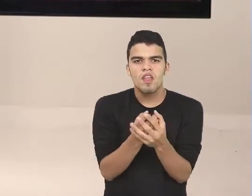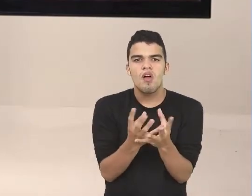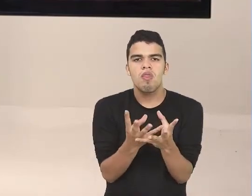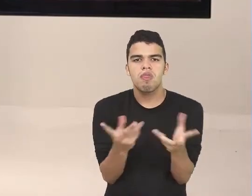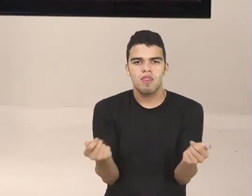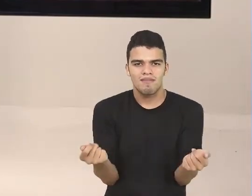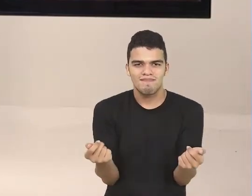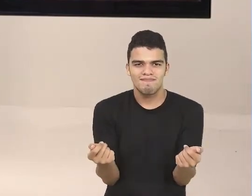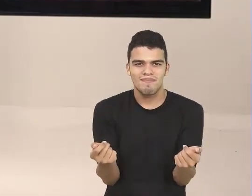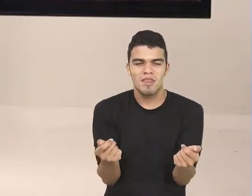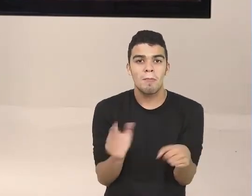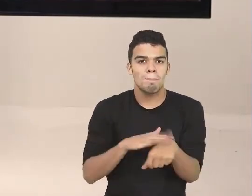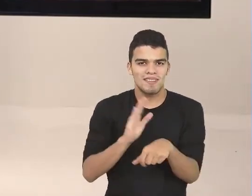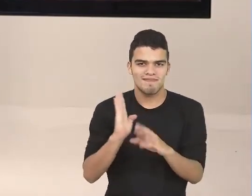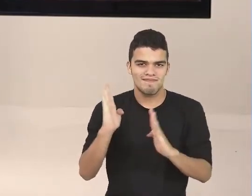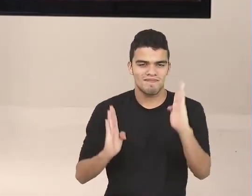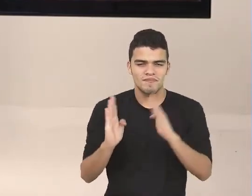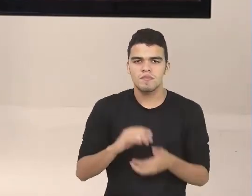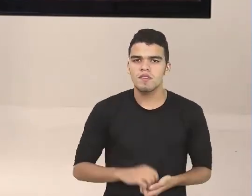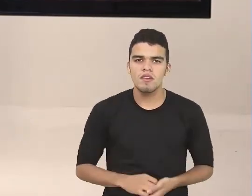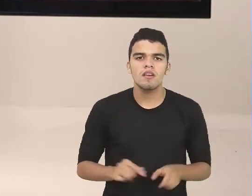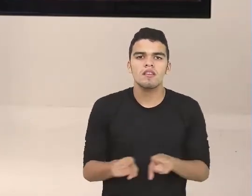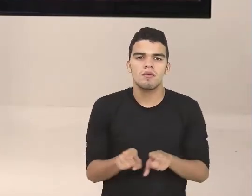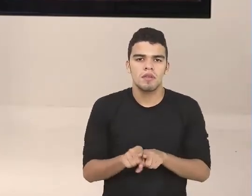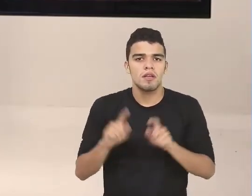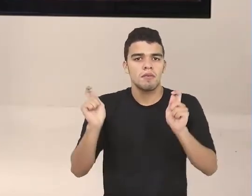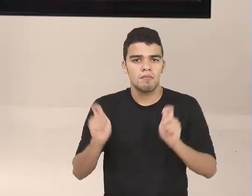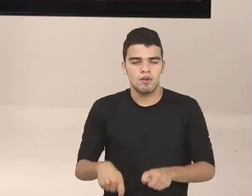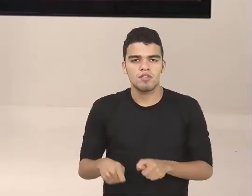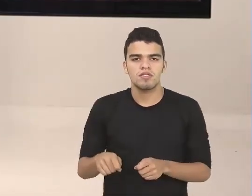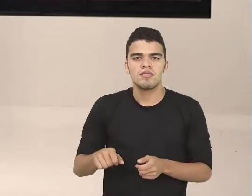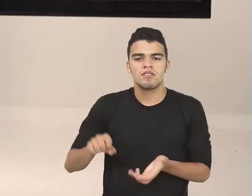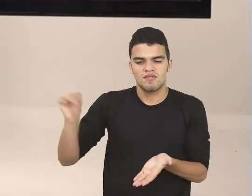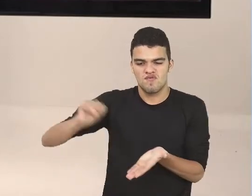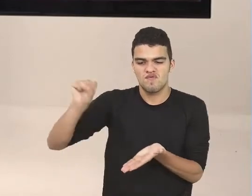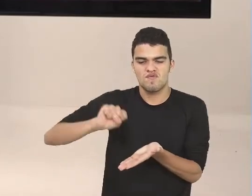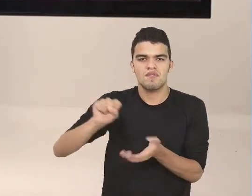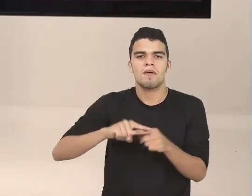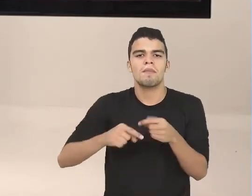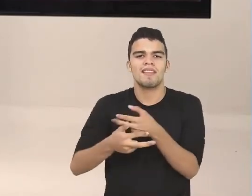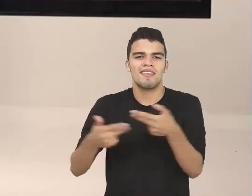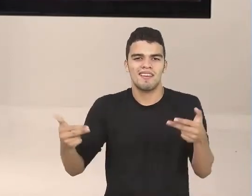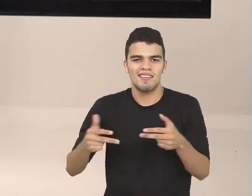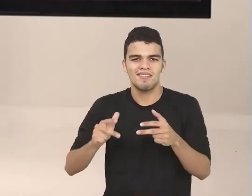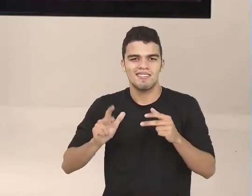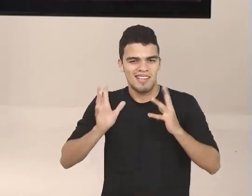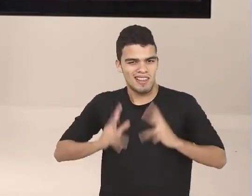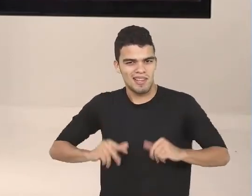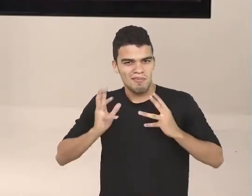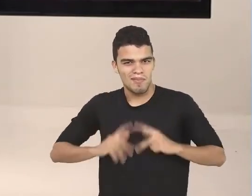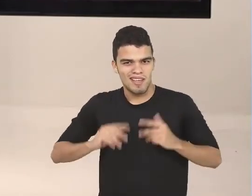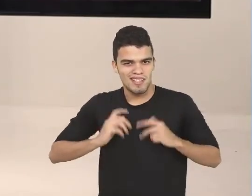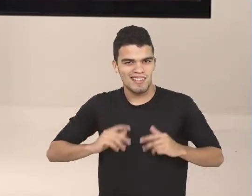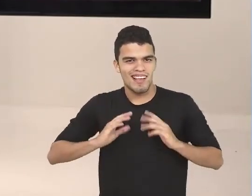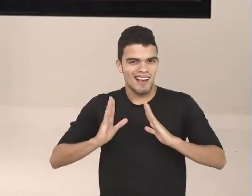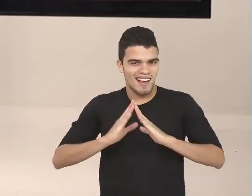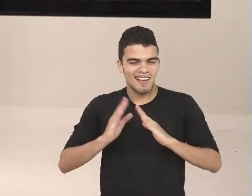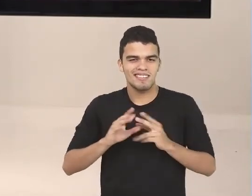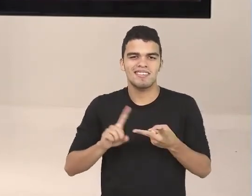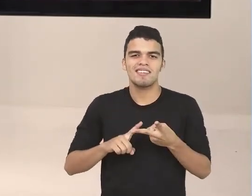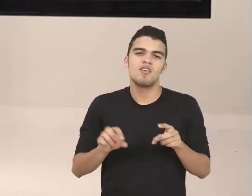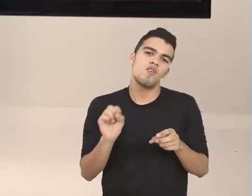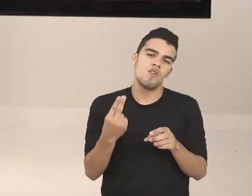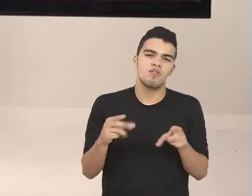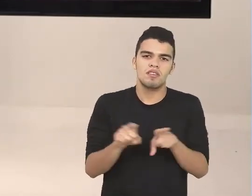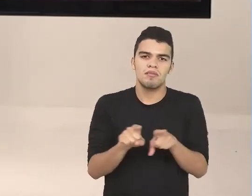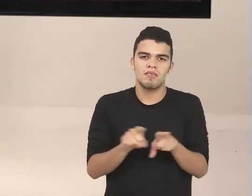outros desinfetantes e outros desengordurantes. O desengordurante já está dizendo, né? Ele vai quebrar aquela capinha de